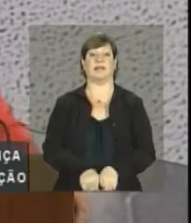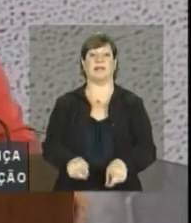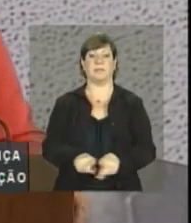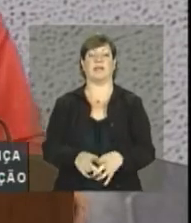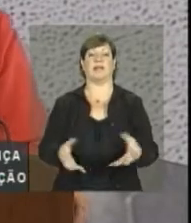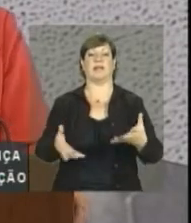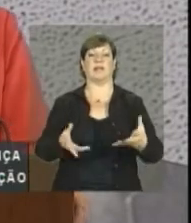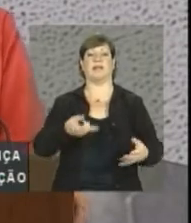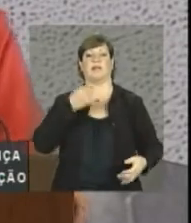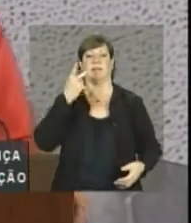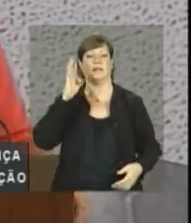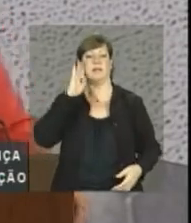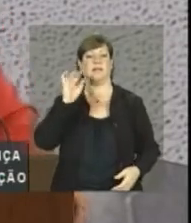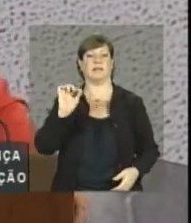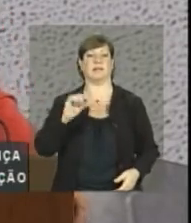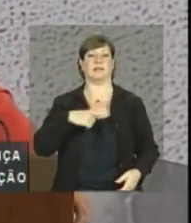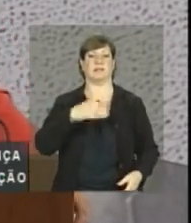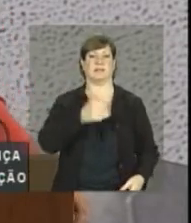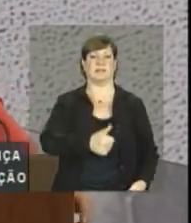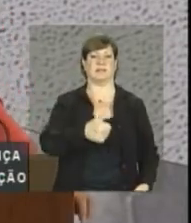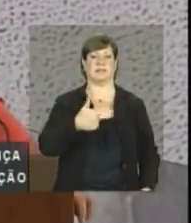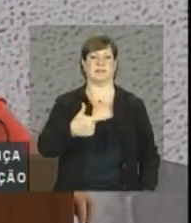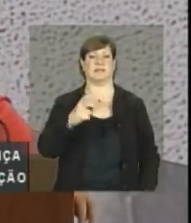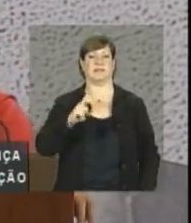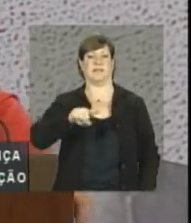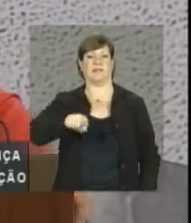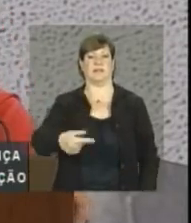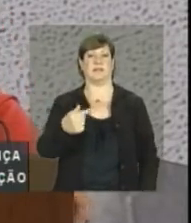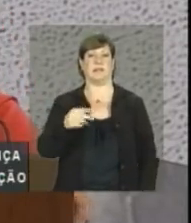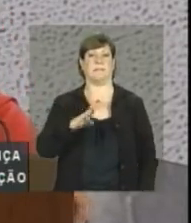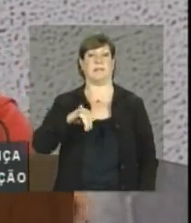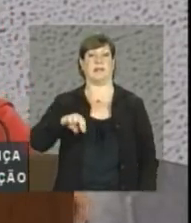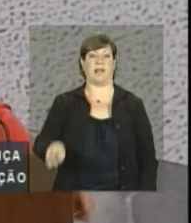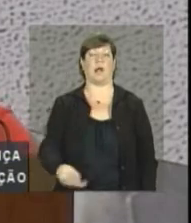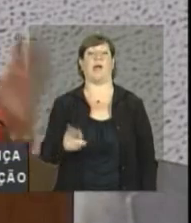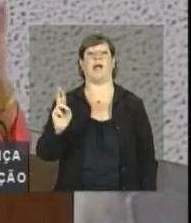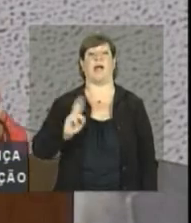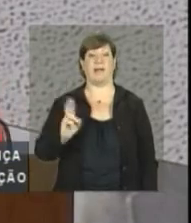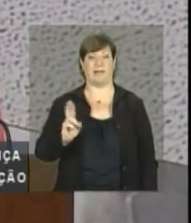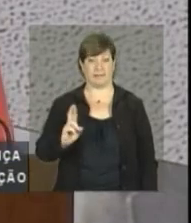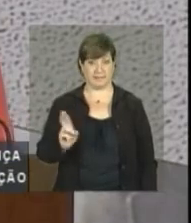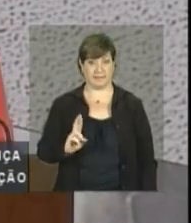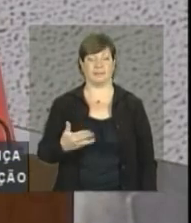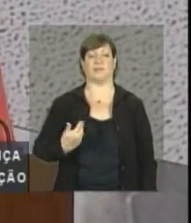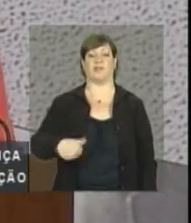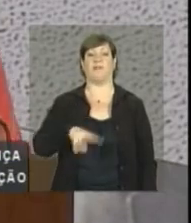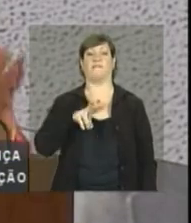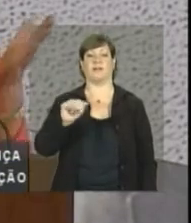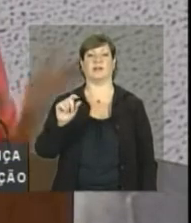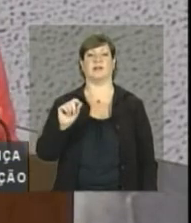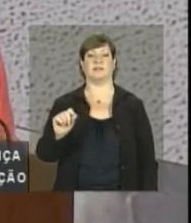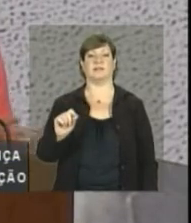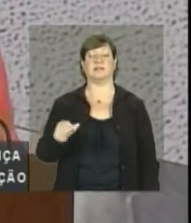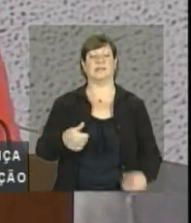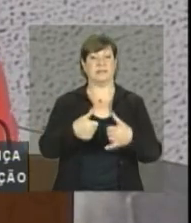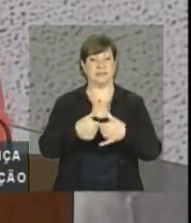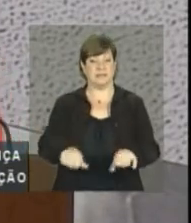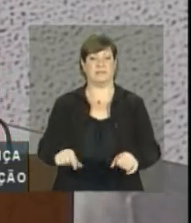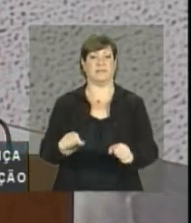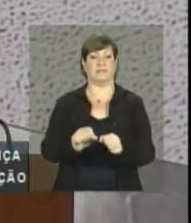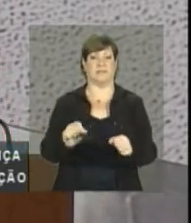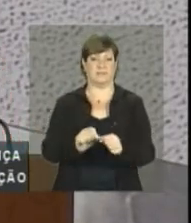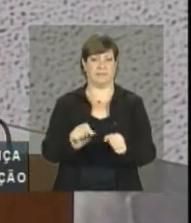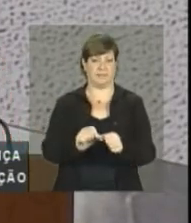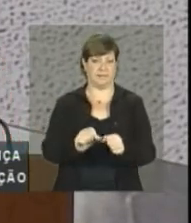também os 125,7 bilhões de reais que nós estamos